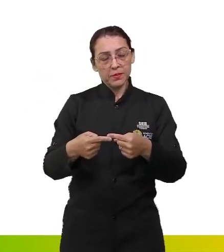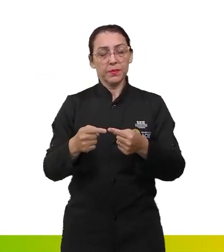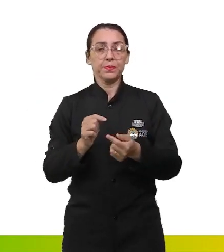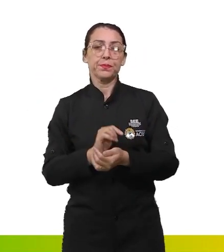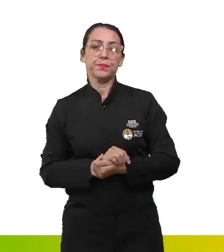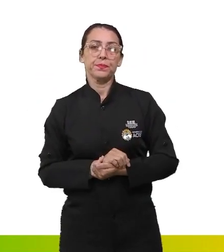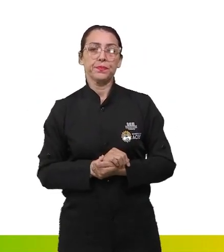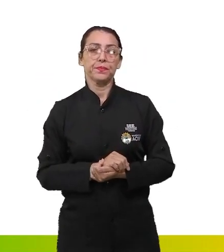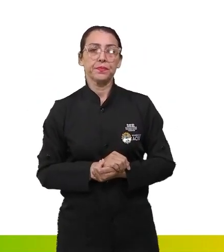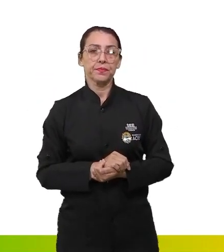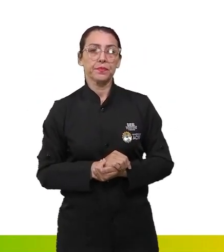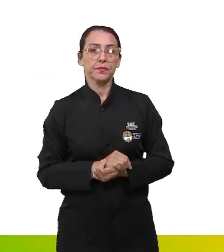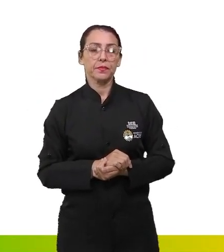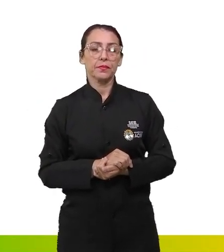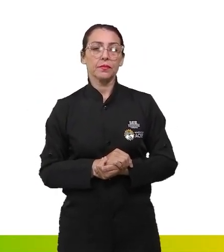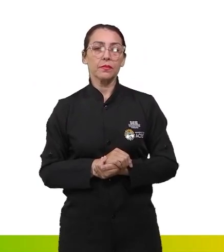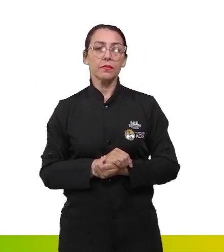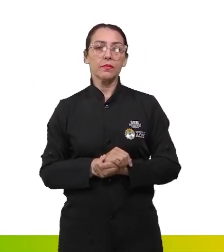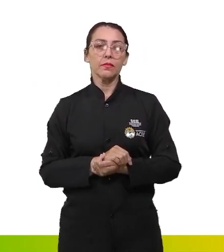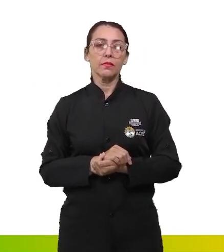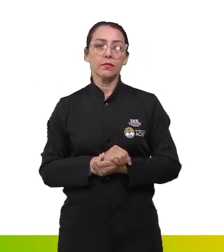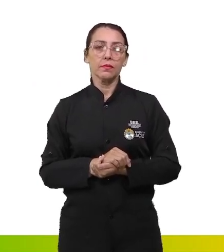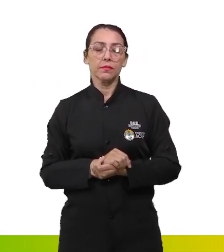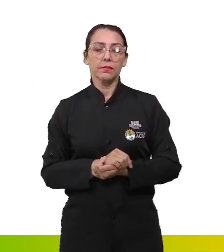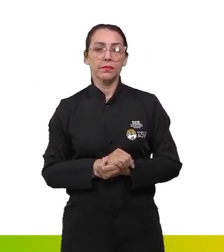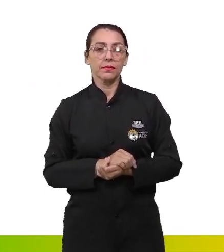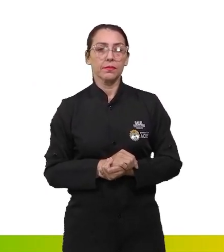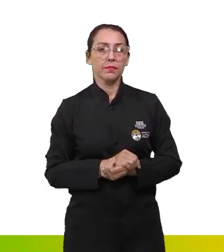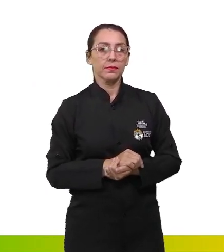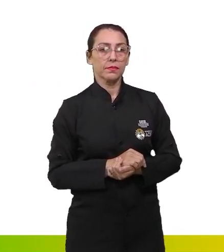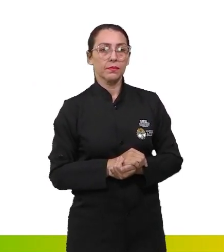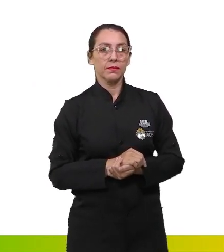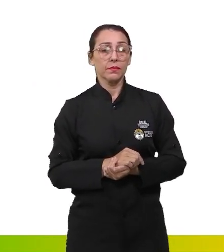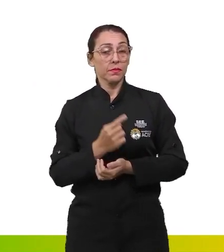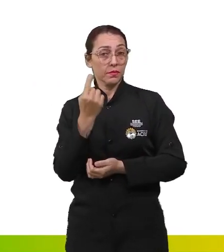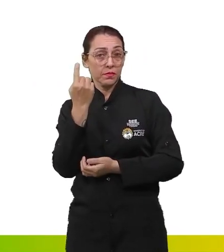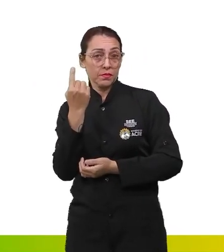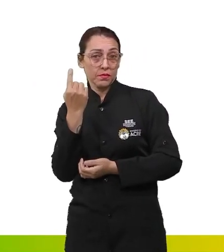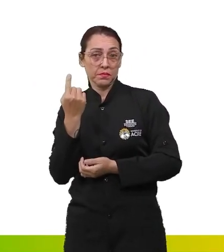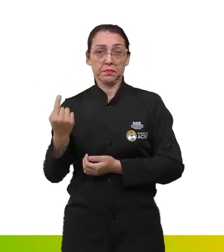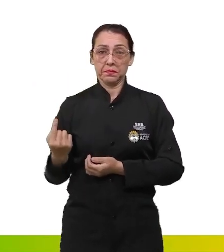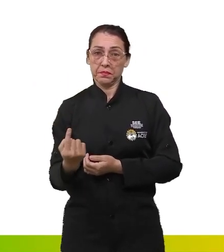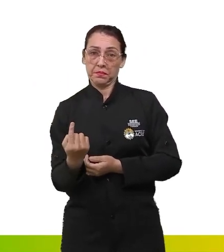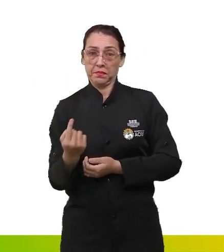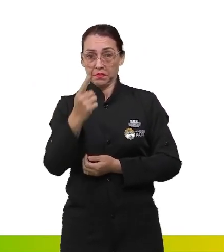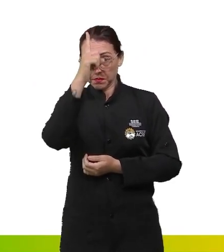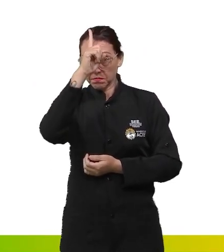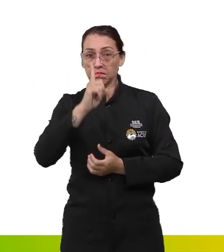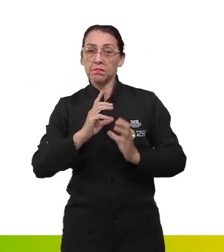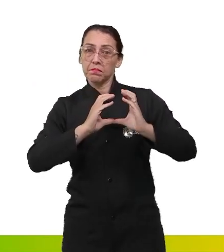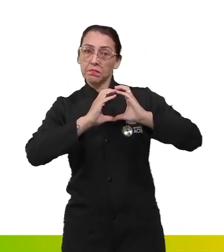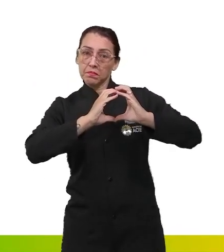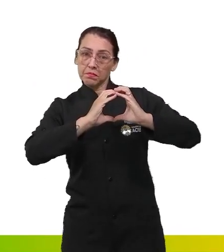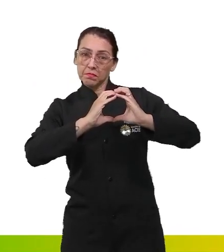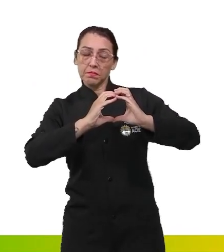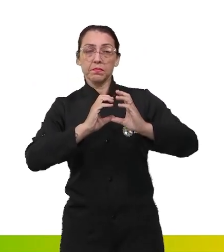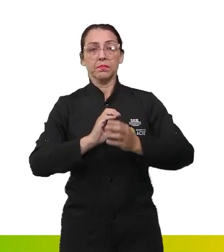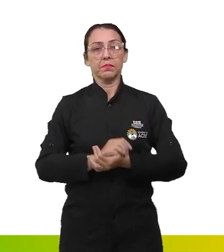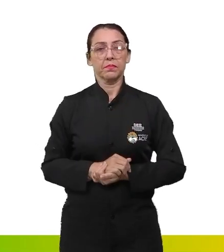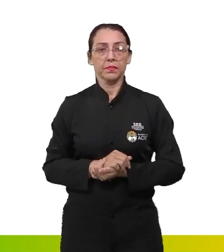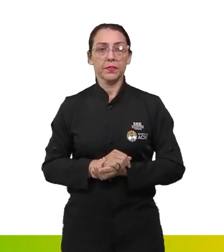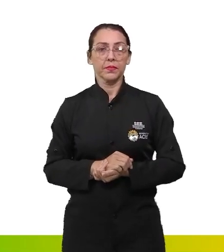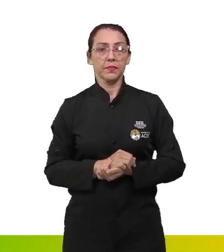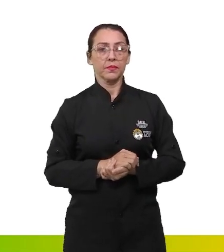plural, por isso que tem o gusta. E na segunda eu tô falando de melon, ou seja, é um objeto único, meu objeto é singular, então por isso que é